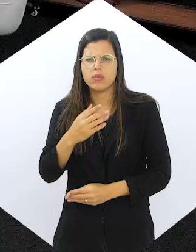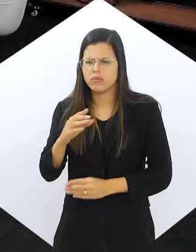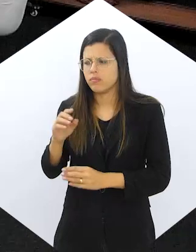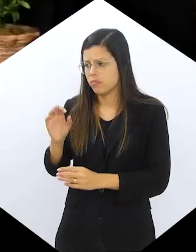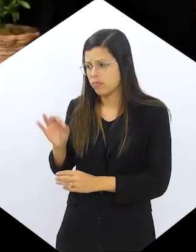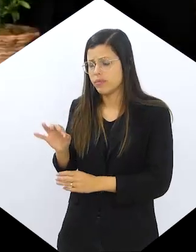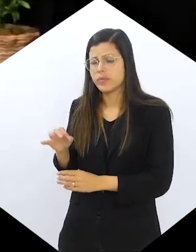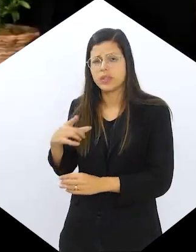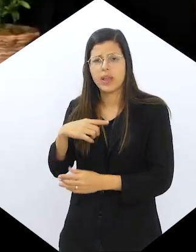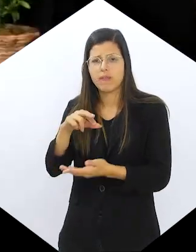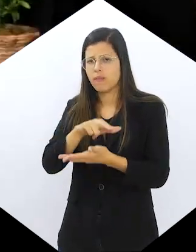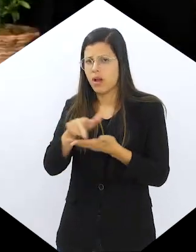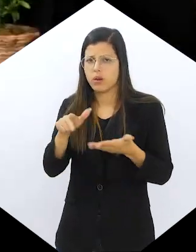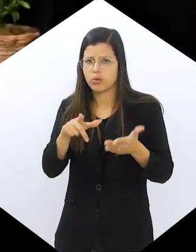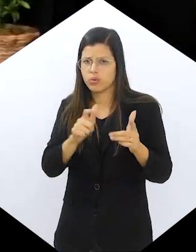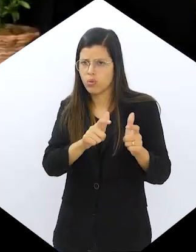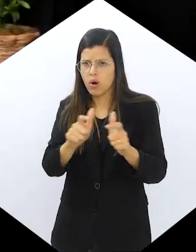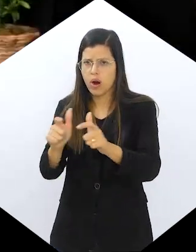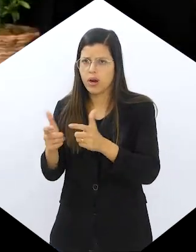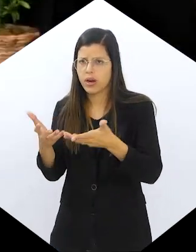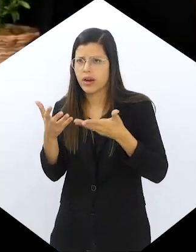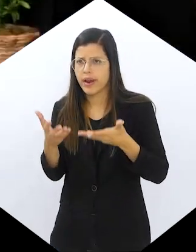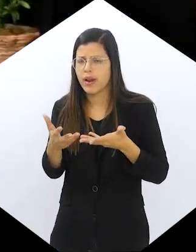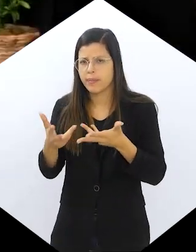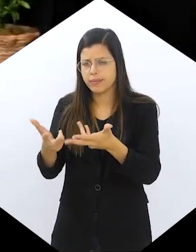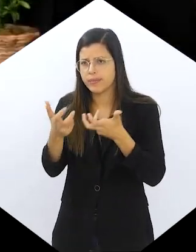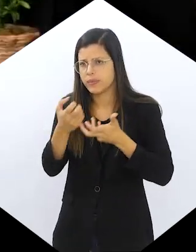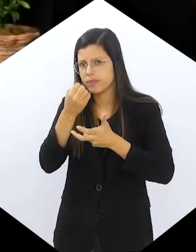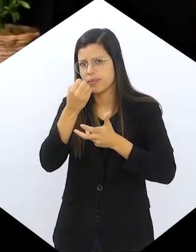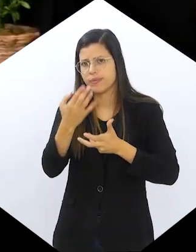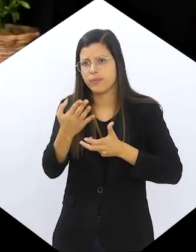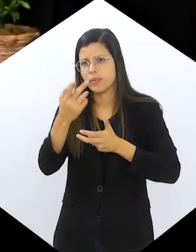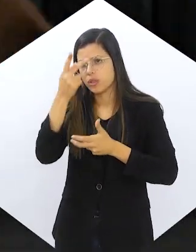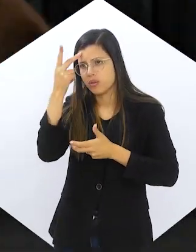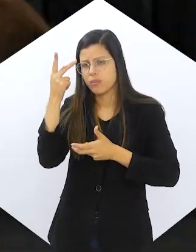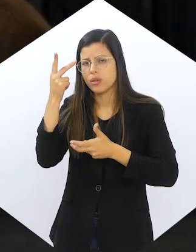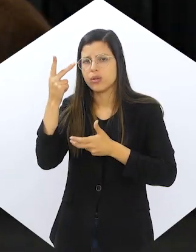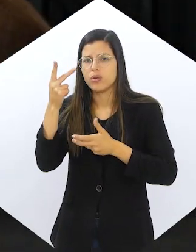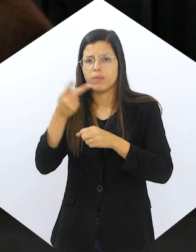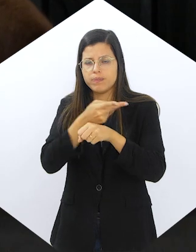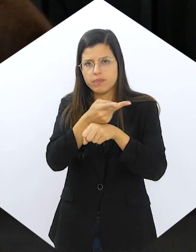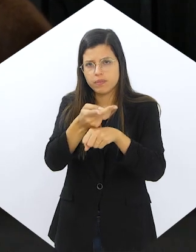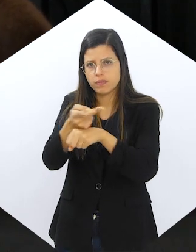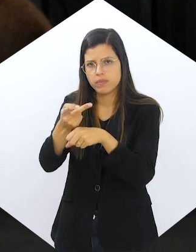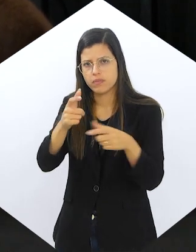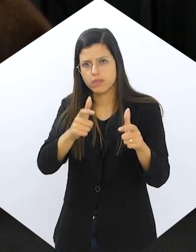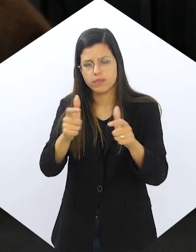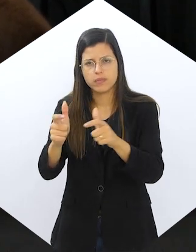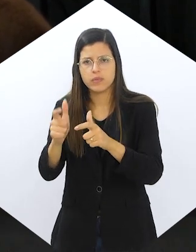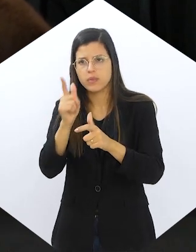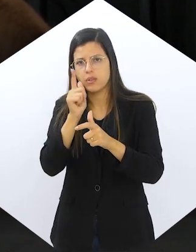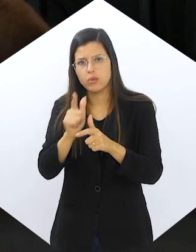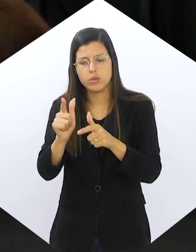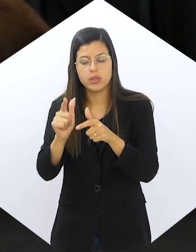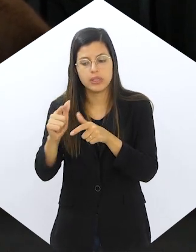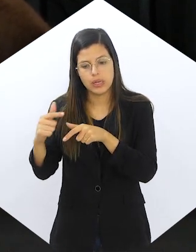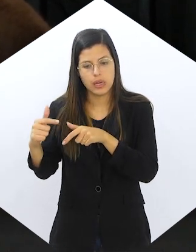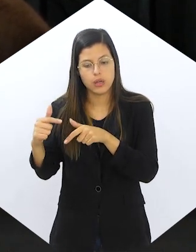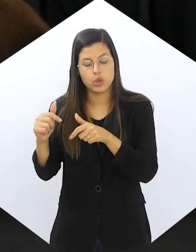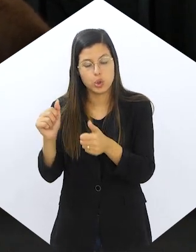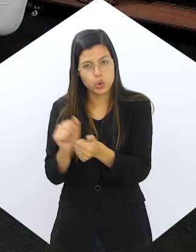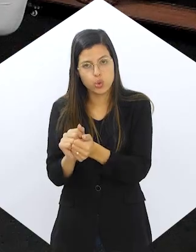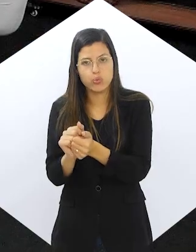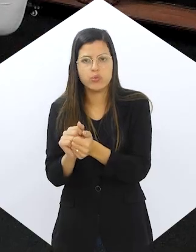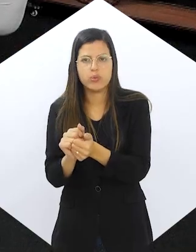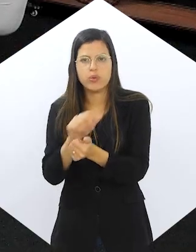querem, porque eles viram que é bom assim para eles. As pessoas estão buscando realmente locais em que elas possam ir com os animais.